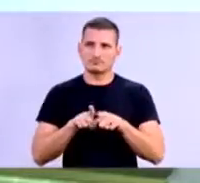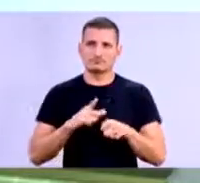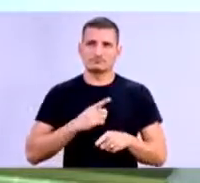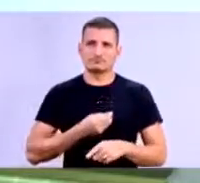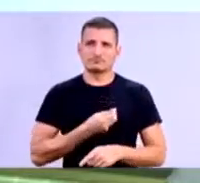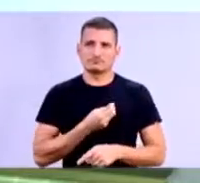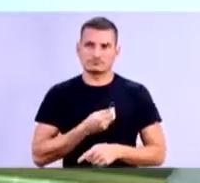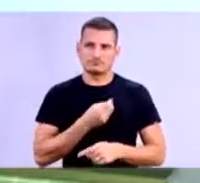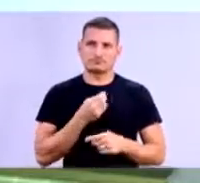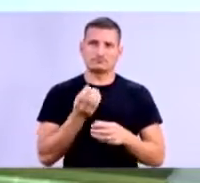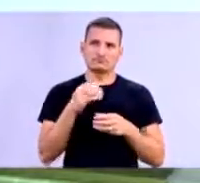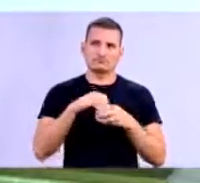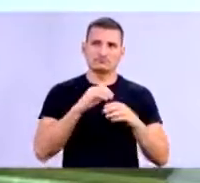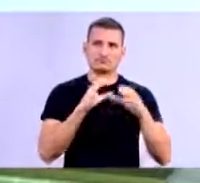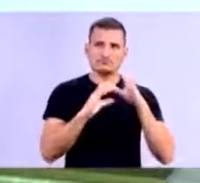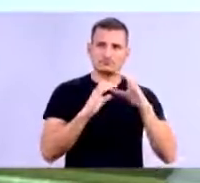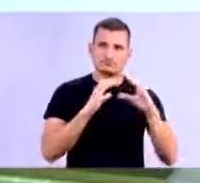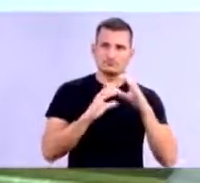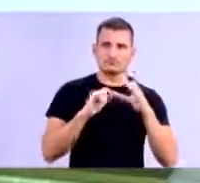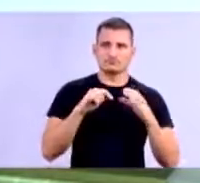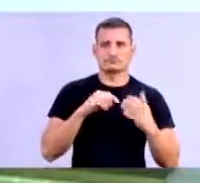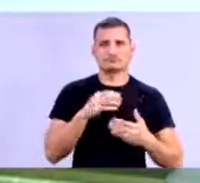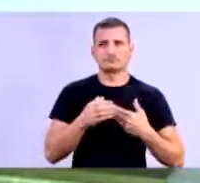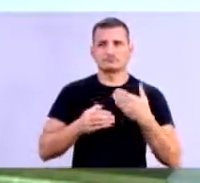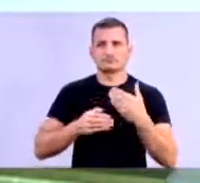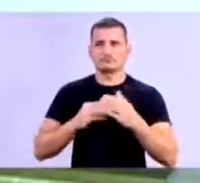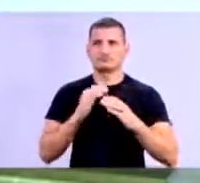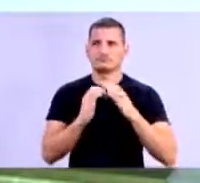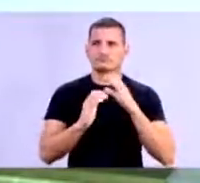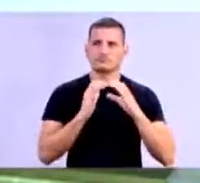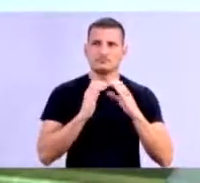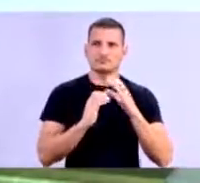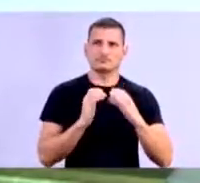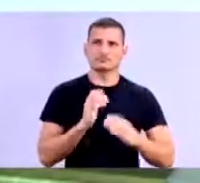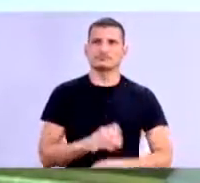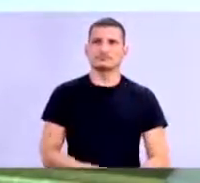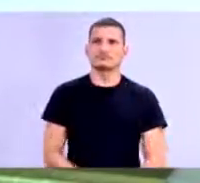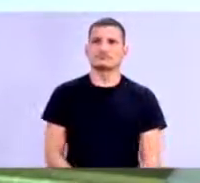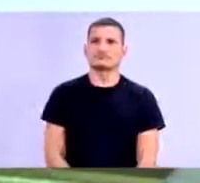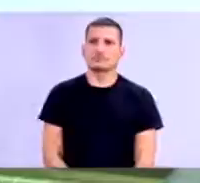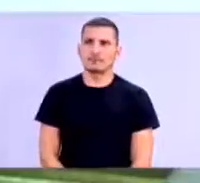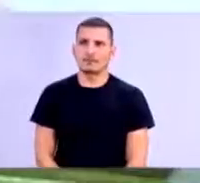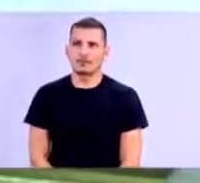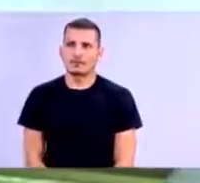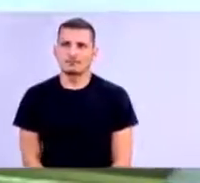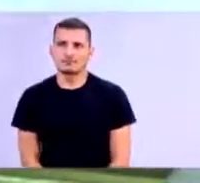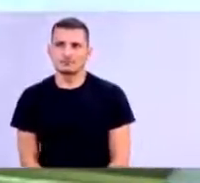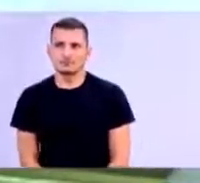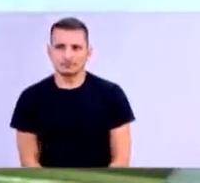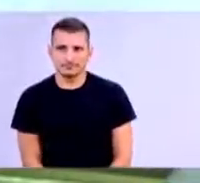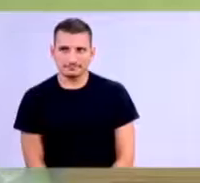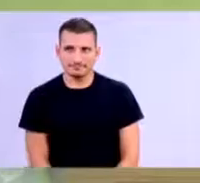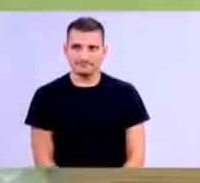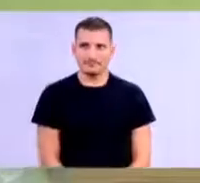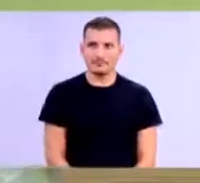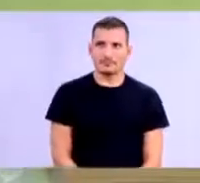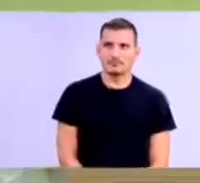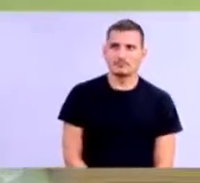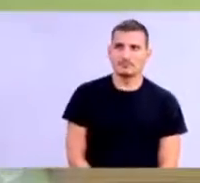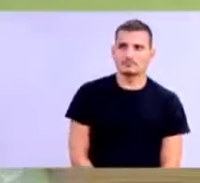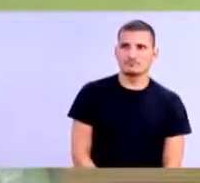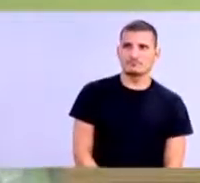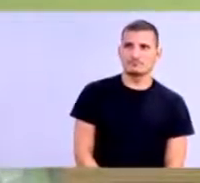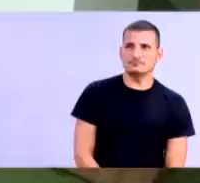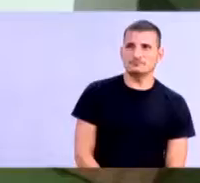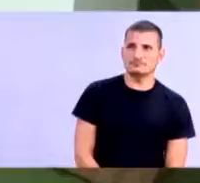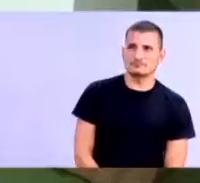ato comunicativo, né? Nesse processo de comunicação. Muito bem, obrigada pela participação. Mais alguém?